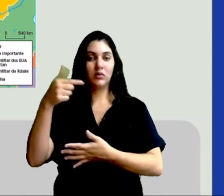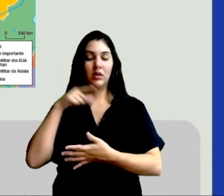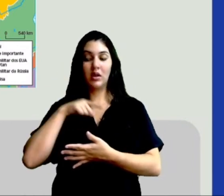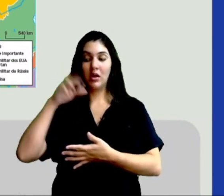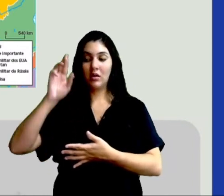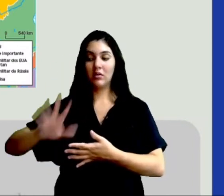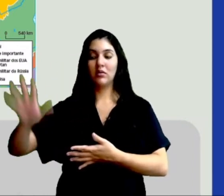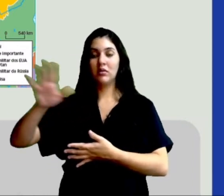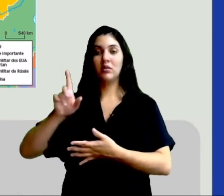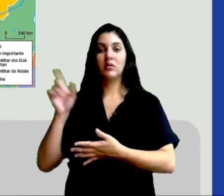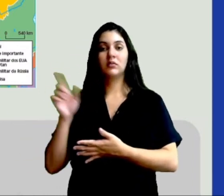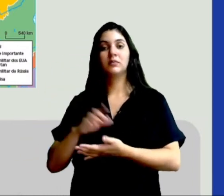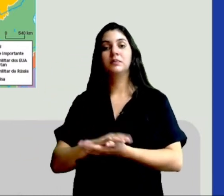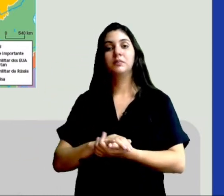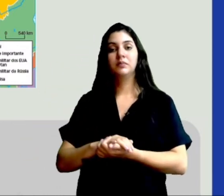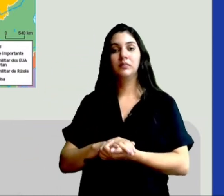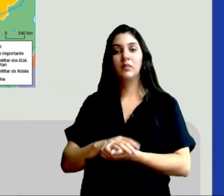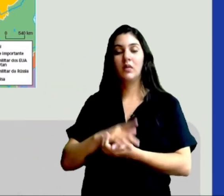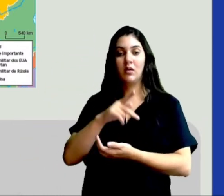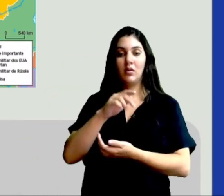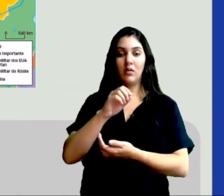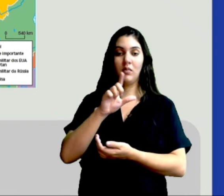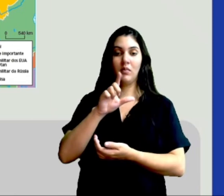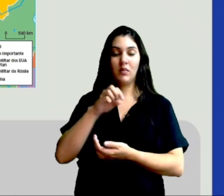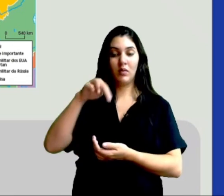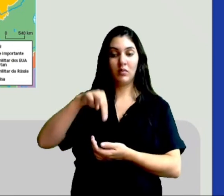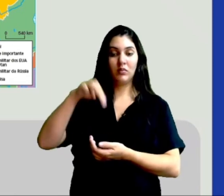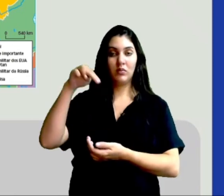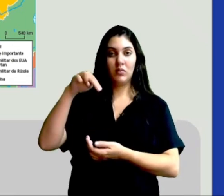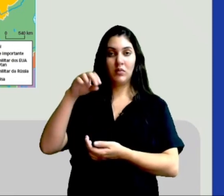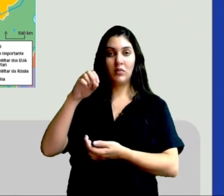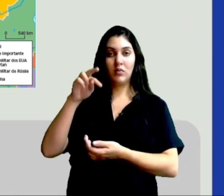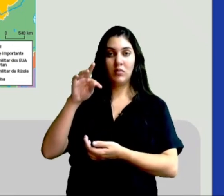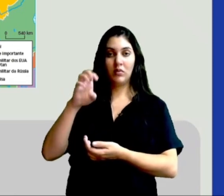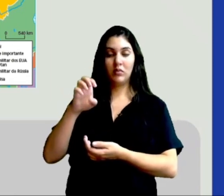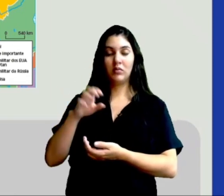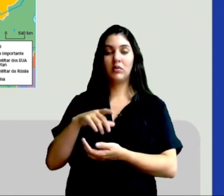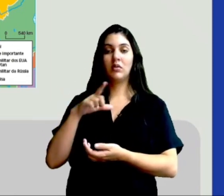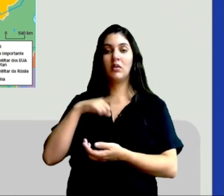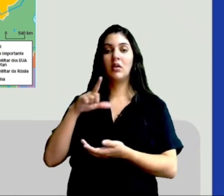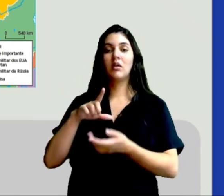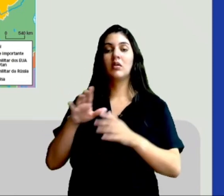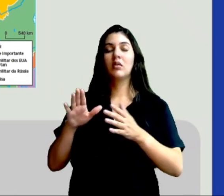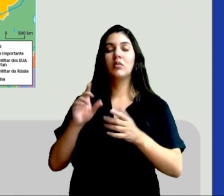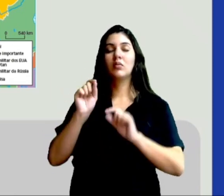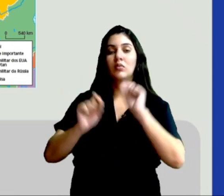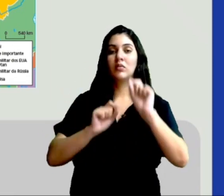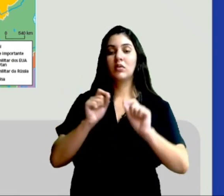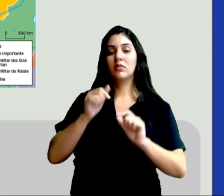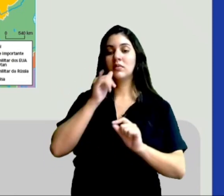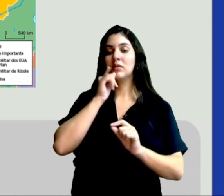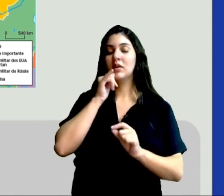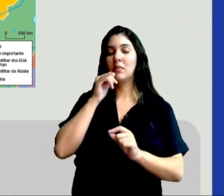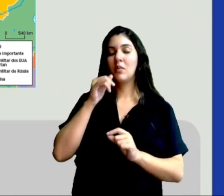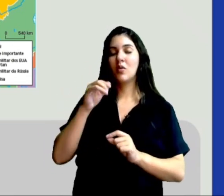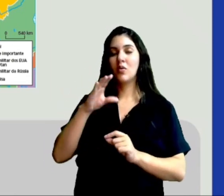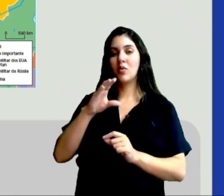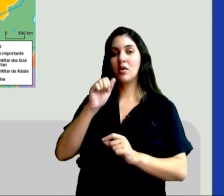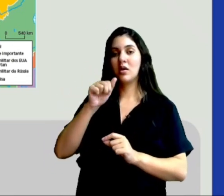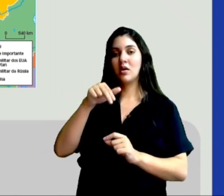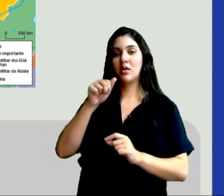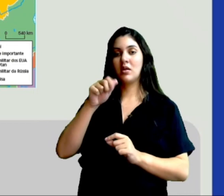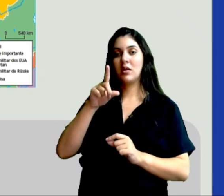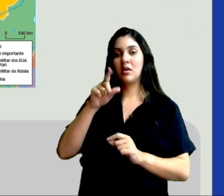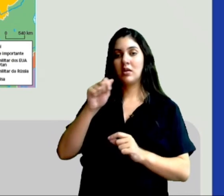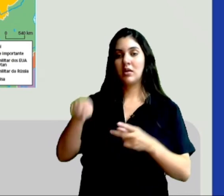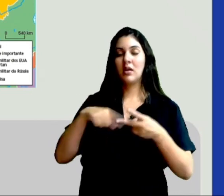ó, no Polo Norte, então nós temos ali pegando Canadá, né, o Alasca, né, uma parte